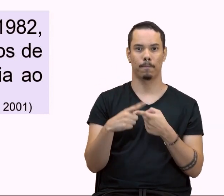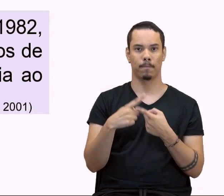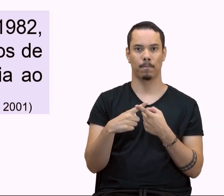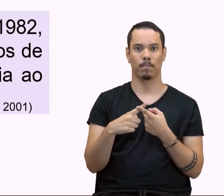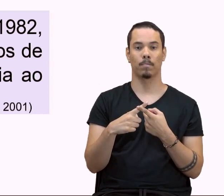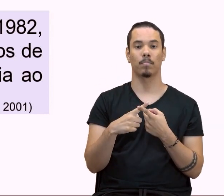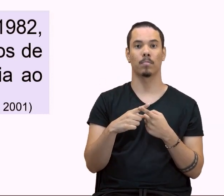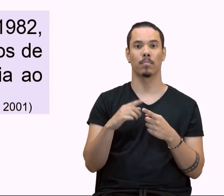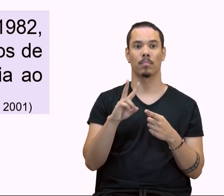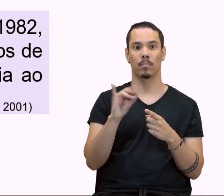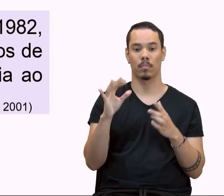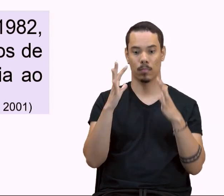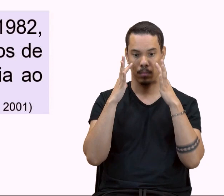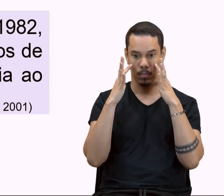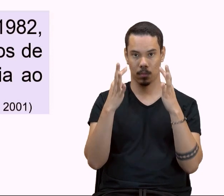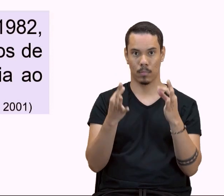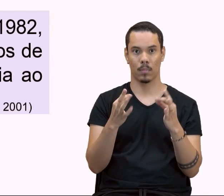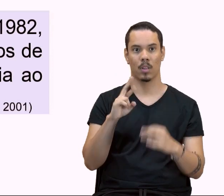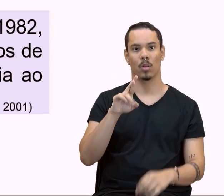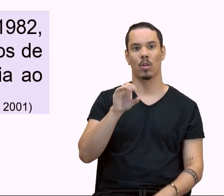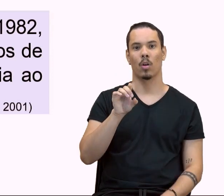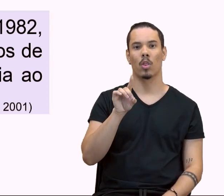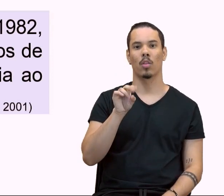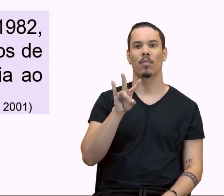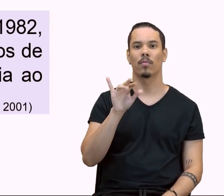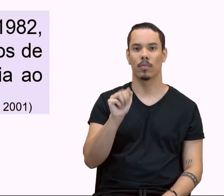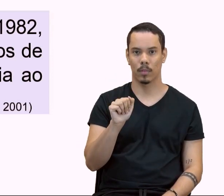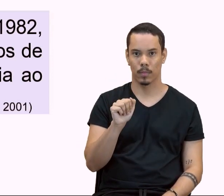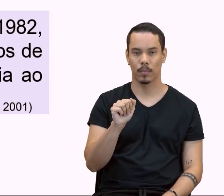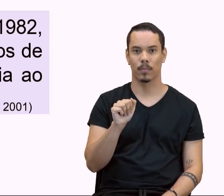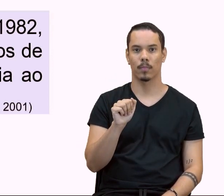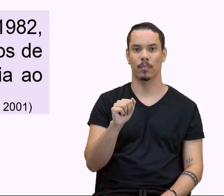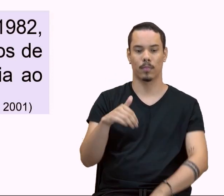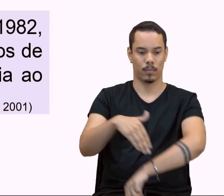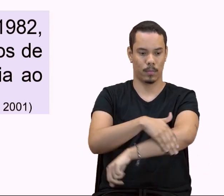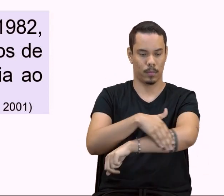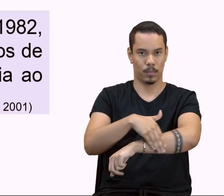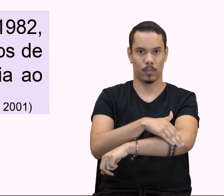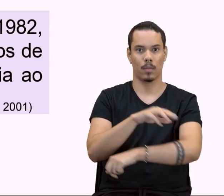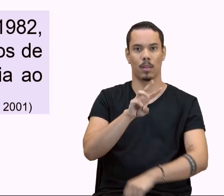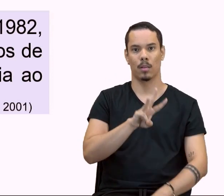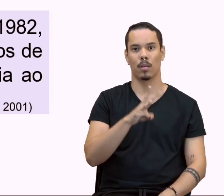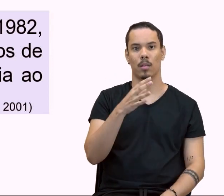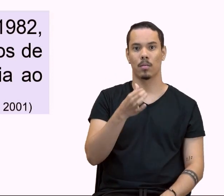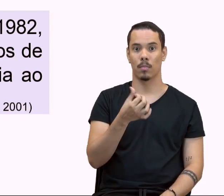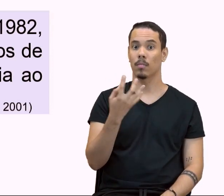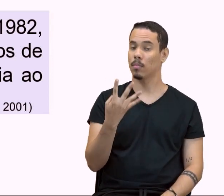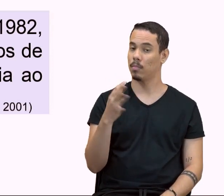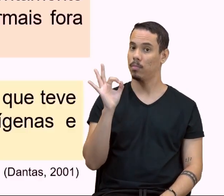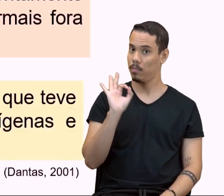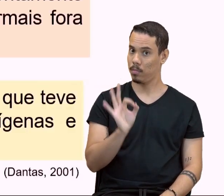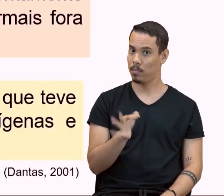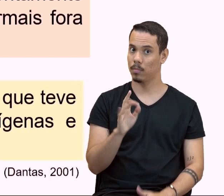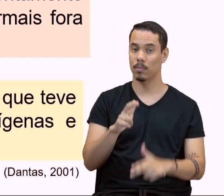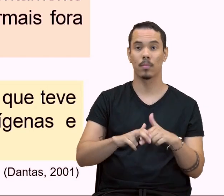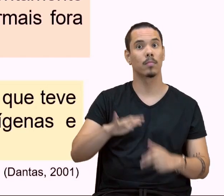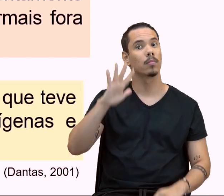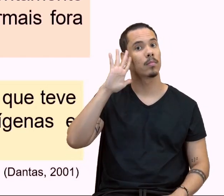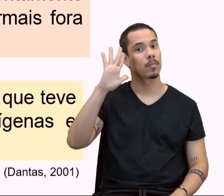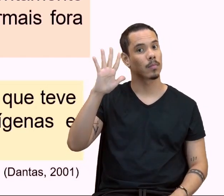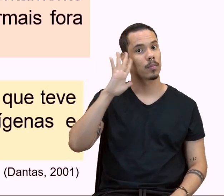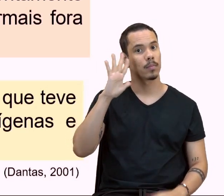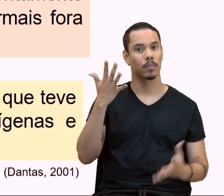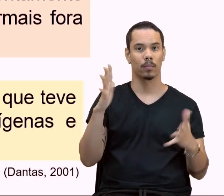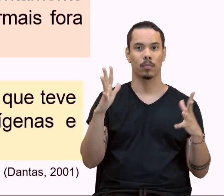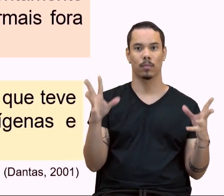Muito bem. Da rodovia, né, professor Jorge? Da rodovia 364. Muito bem, vamos lá. Então, imagine só esse impacto, né, professor Jorge?